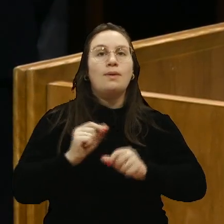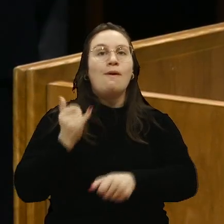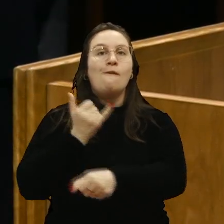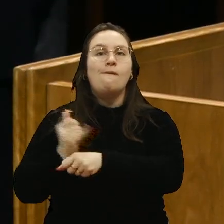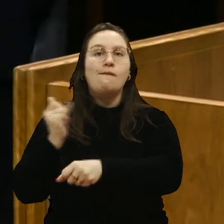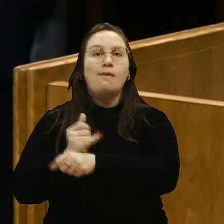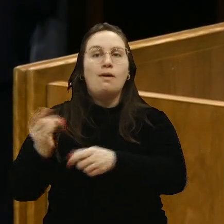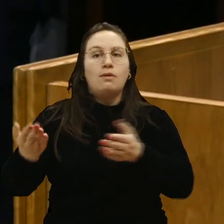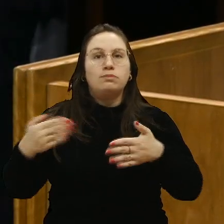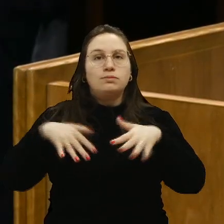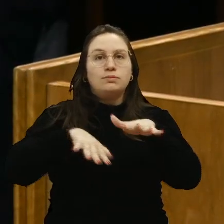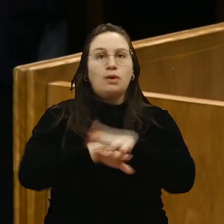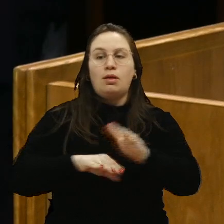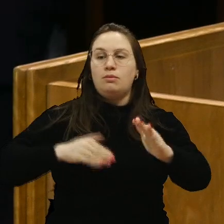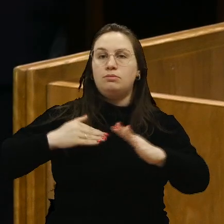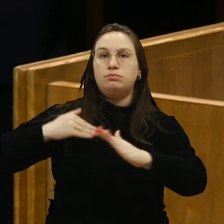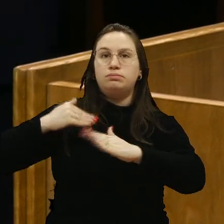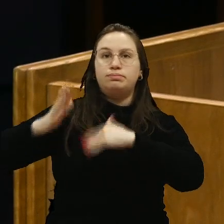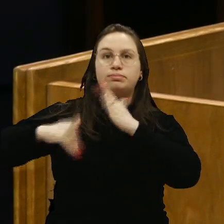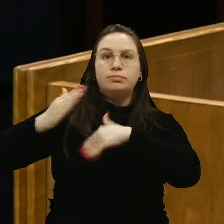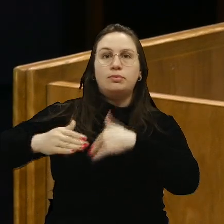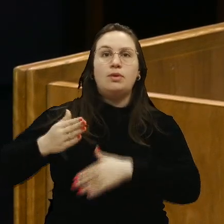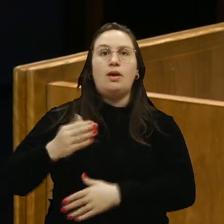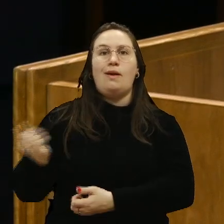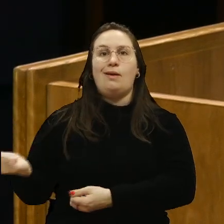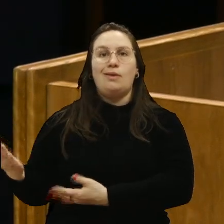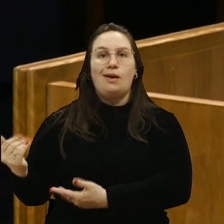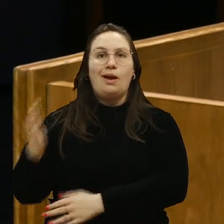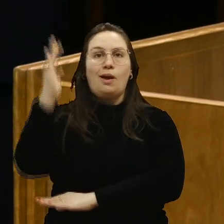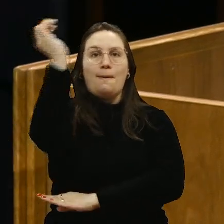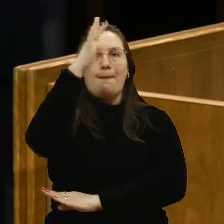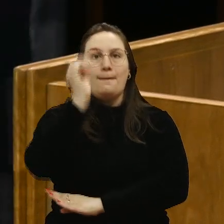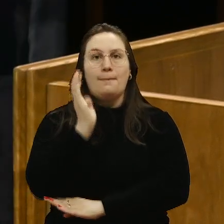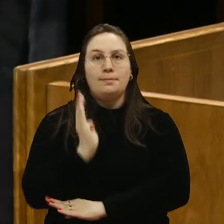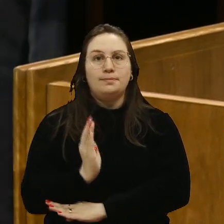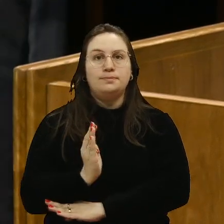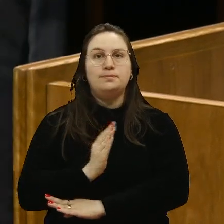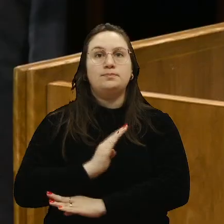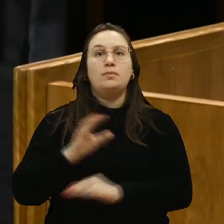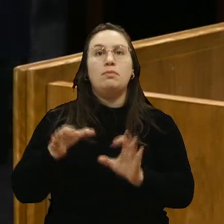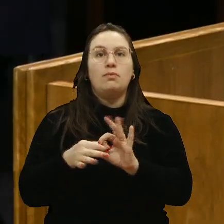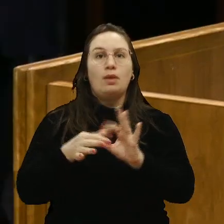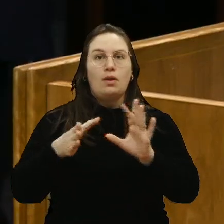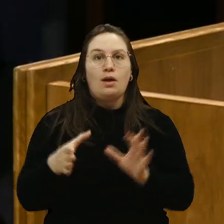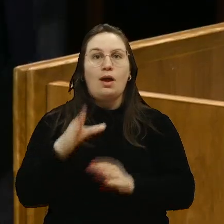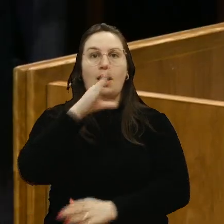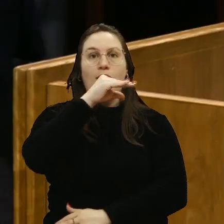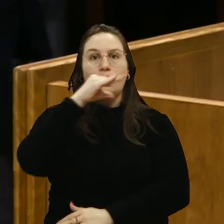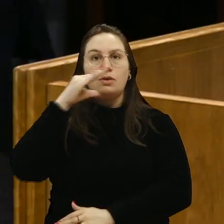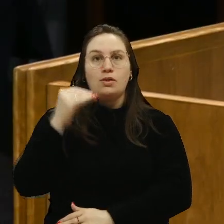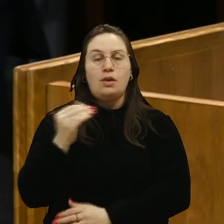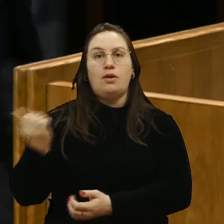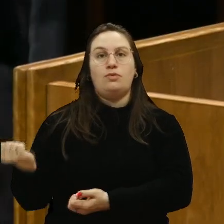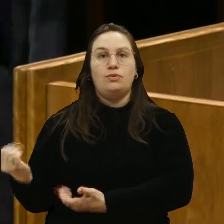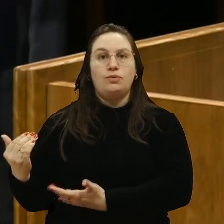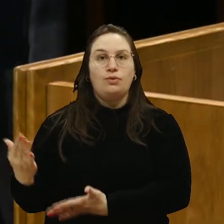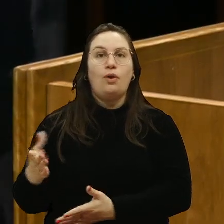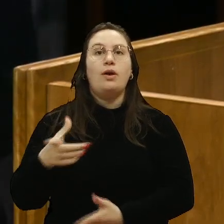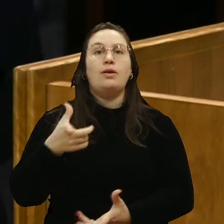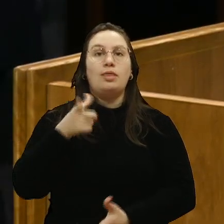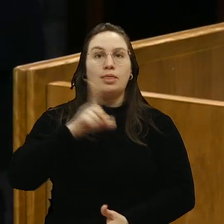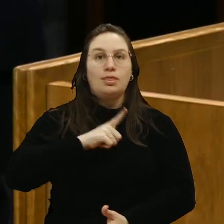ferramentas de inclusão produtiva da juventude brasileira, permitindo que os adolescentes e jovens